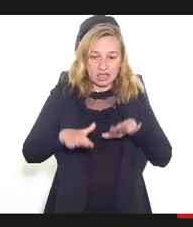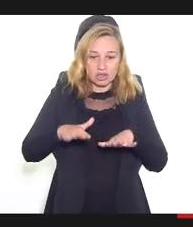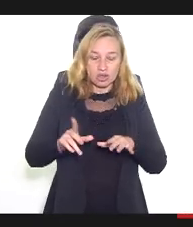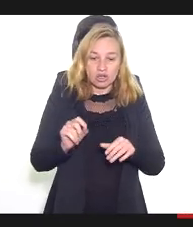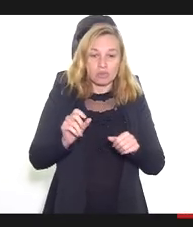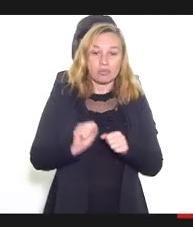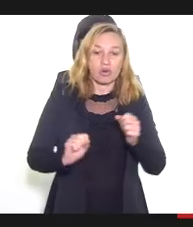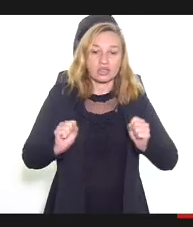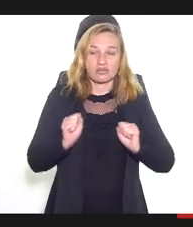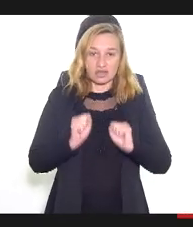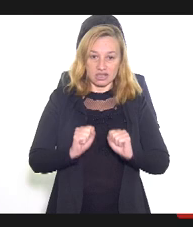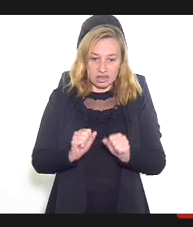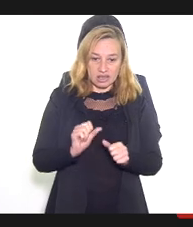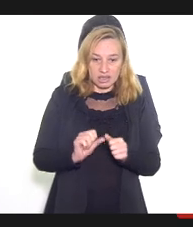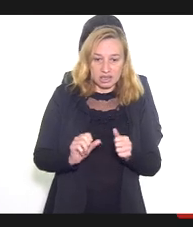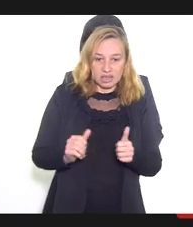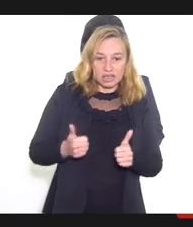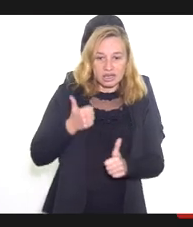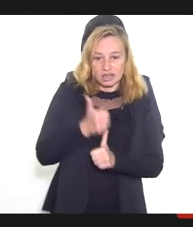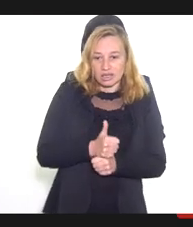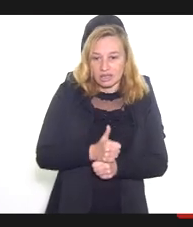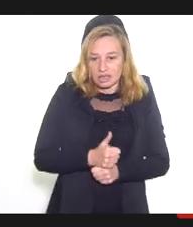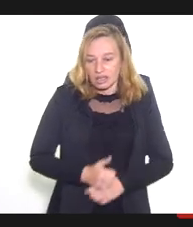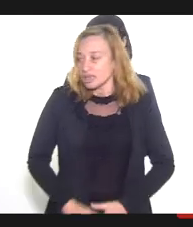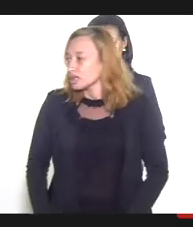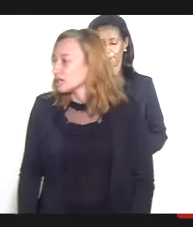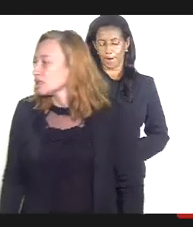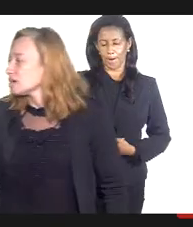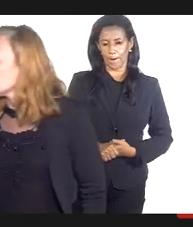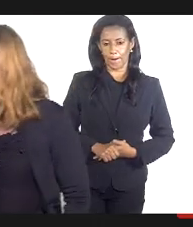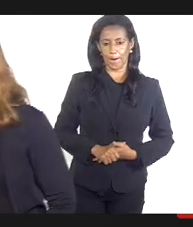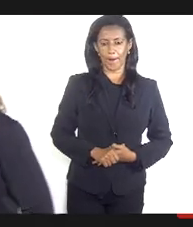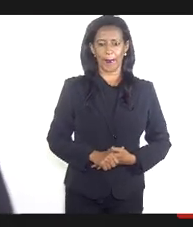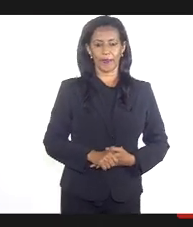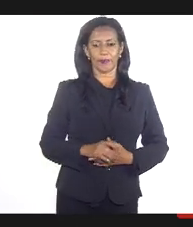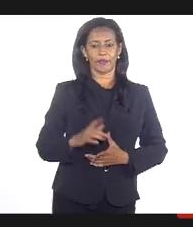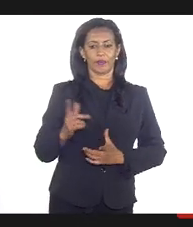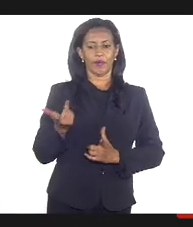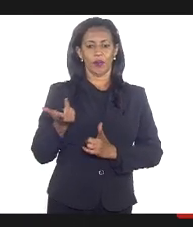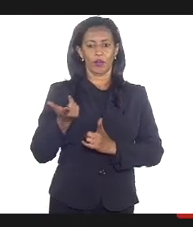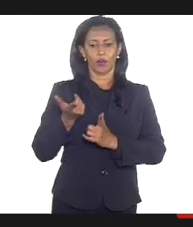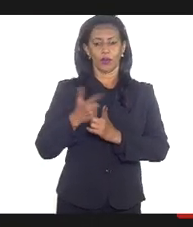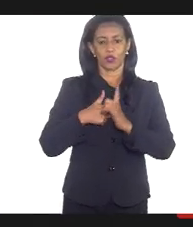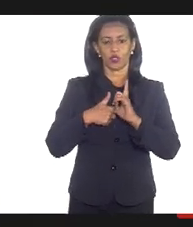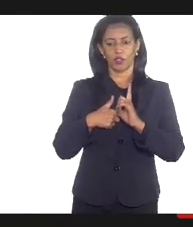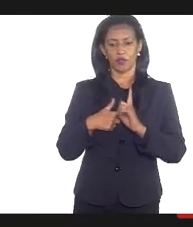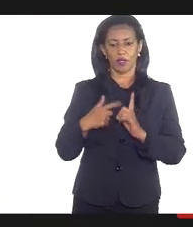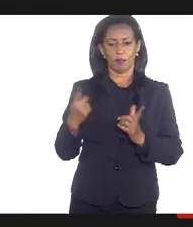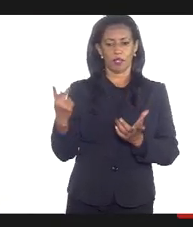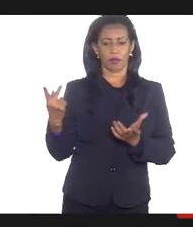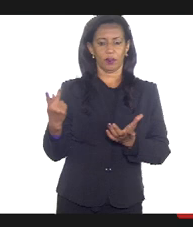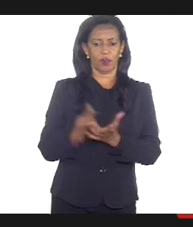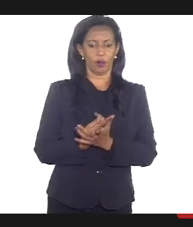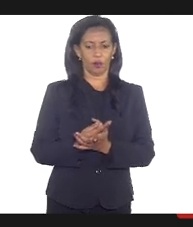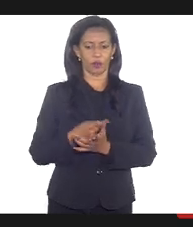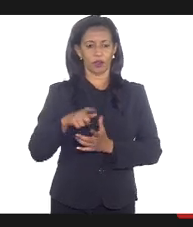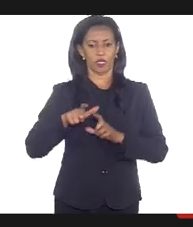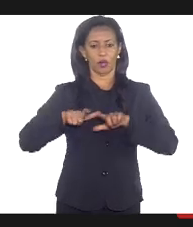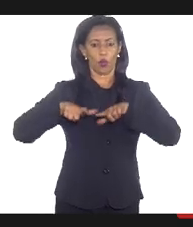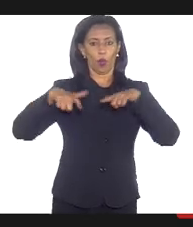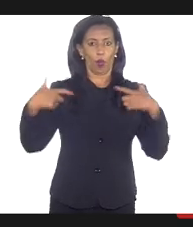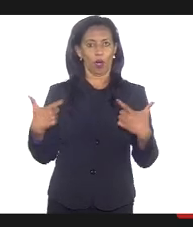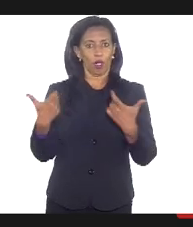realizar, faz parte do Pacto Federativo também o endividamento que o Rio de Janeiro teve com os grandes